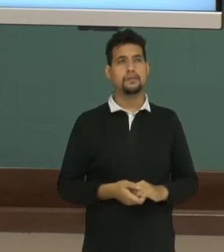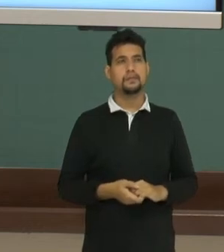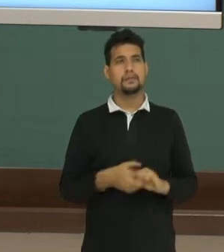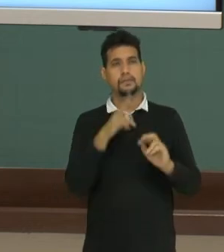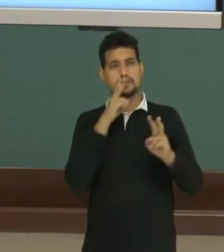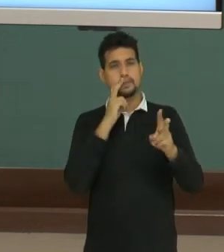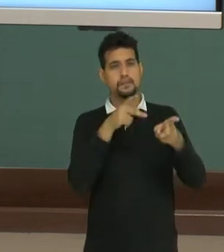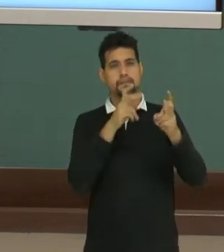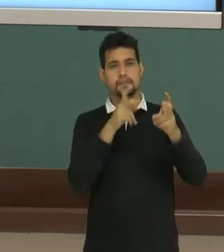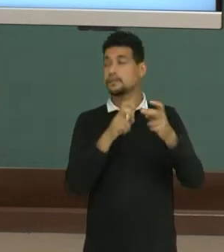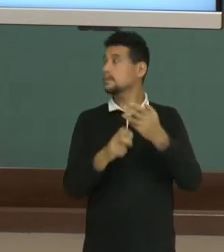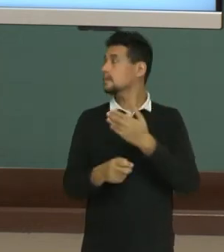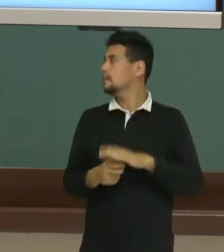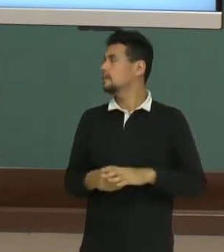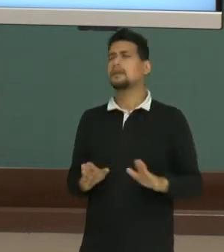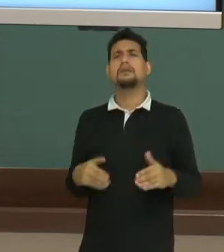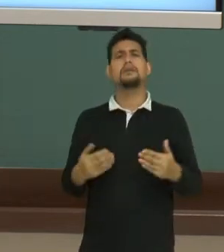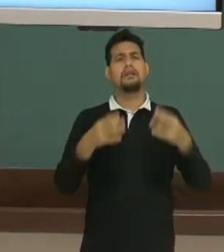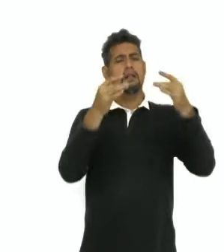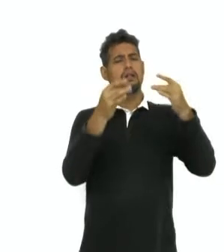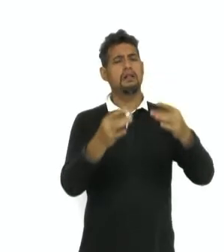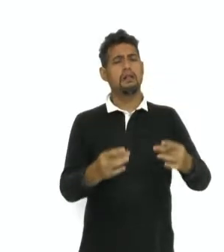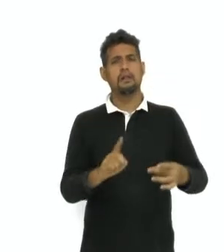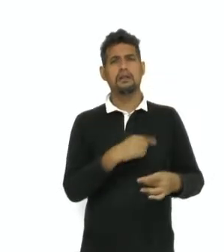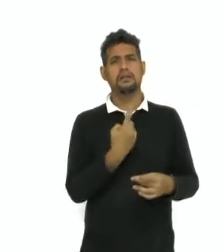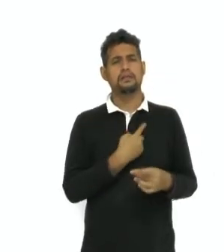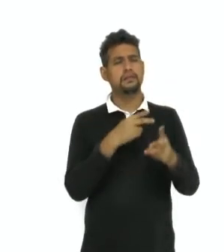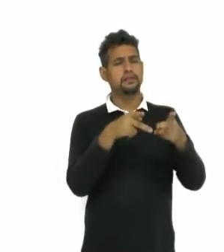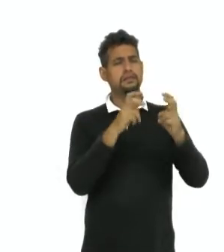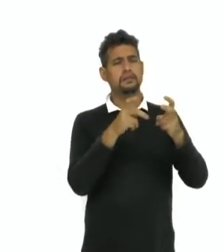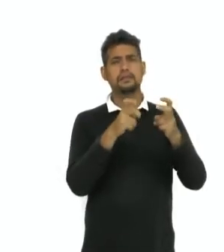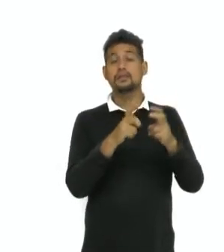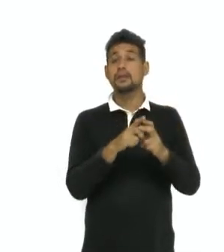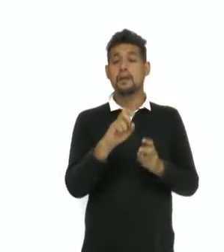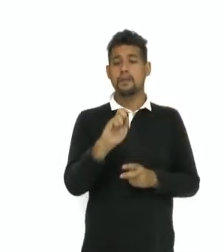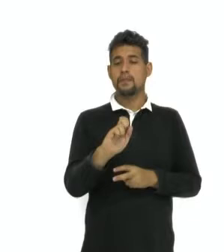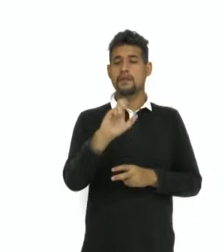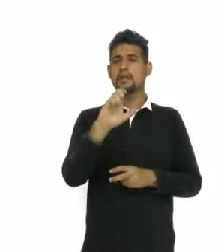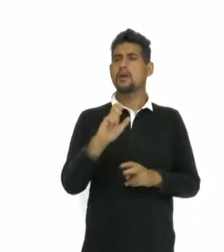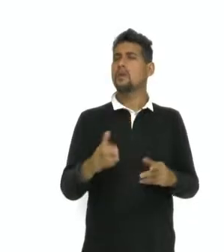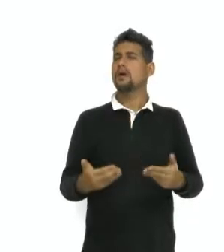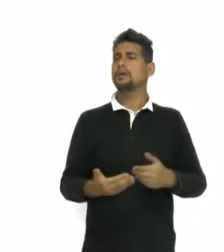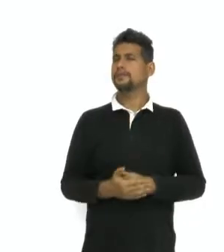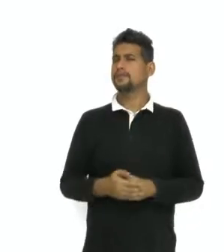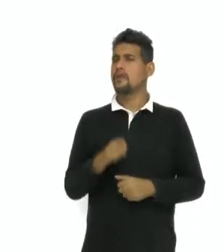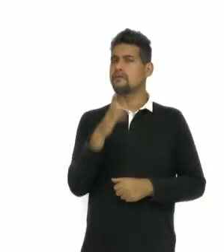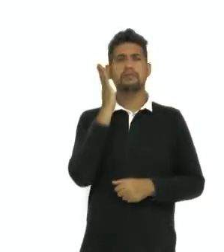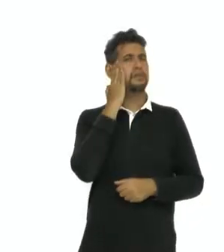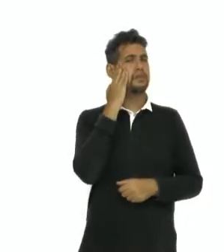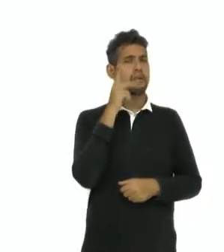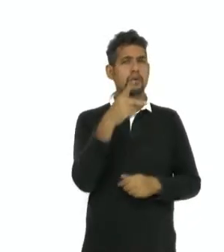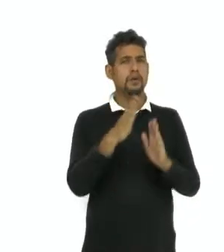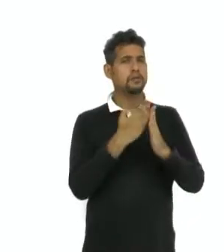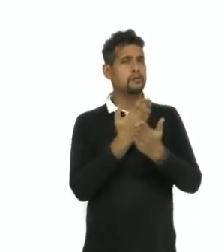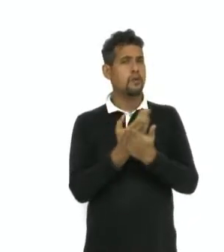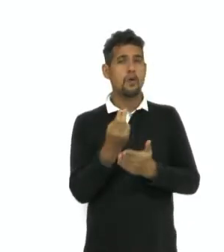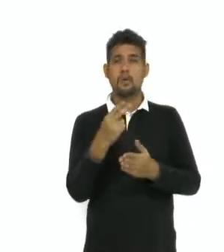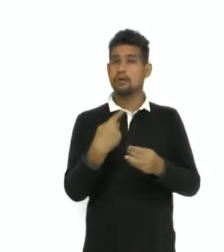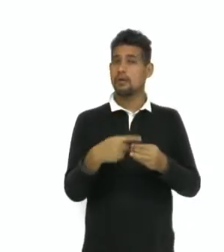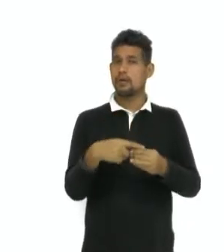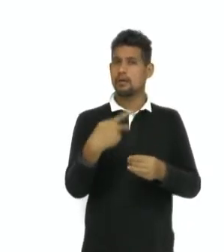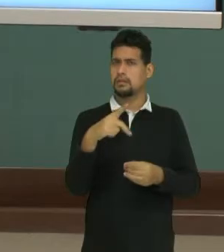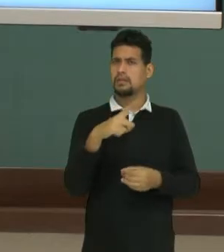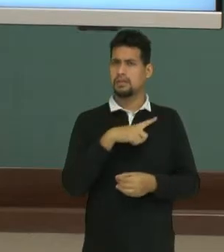Observe a imagem. Em qual desses coletores podemos descartar as pilhas e baterias? E você sabe se na sua escola ou na sua